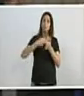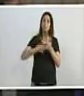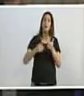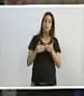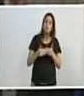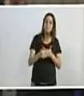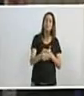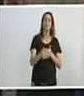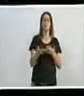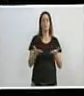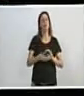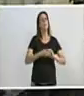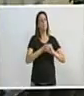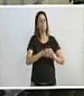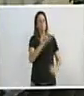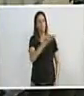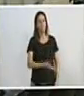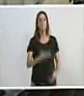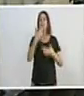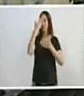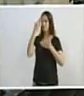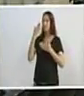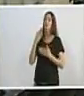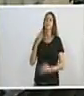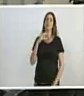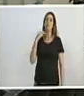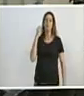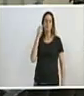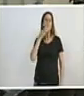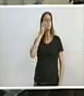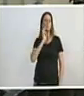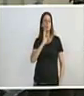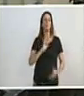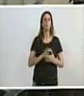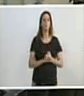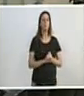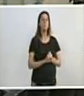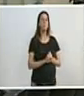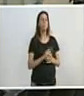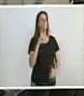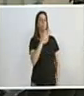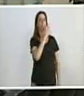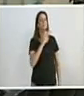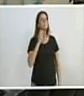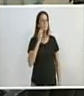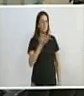Vossa Excelência. Obrigado, vereador Vanderlei. Vereador César,